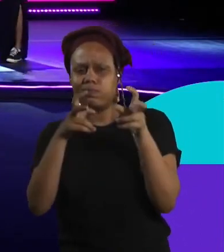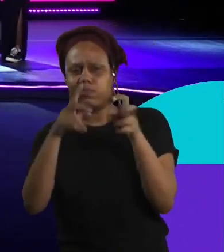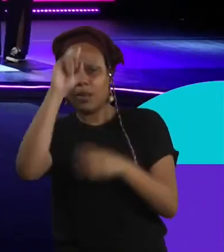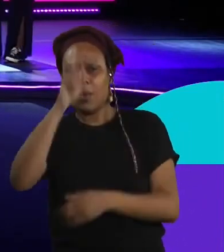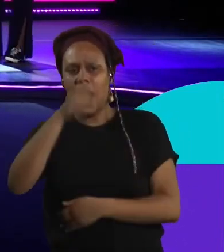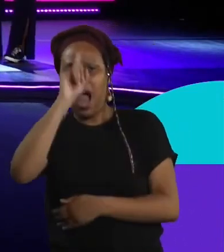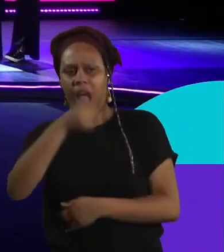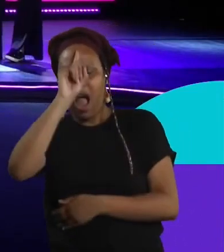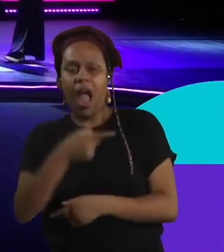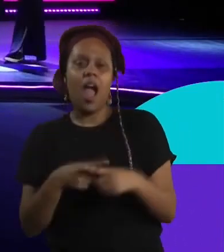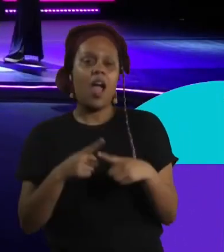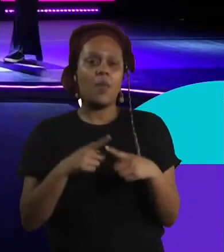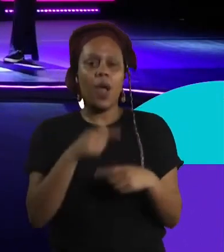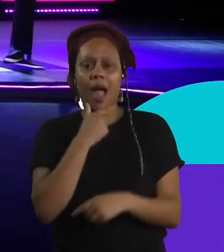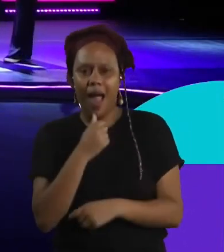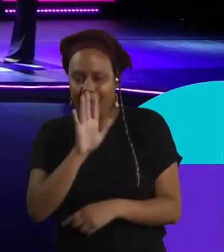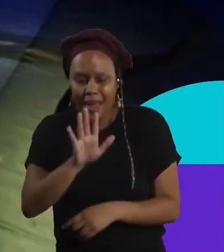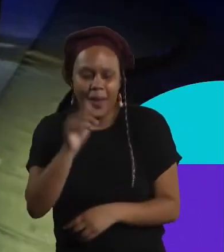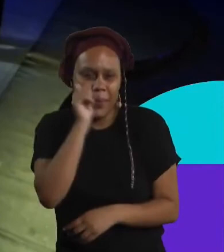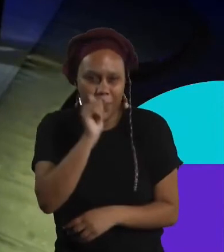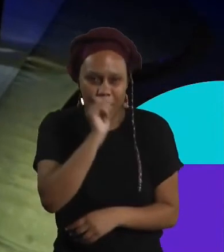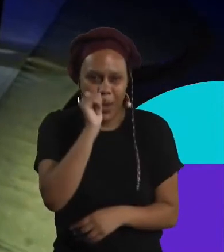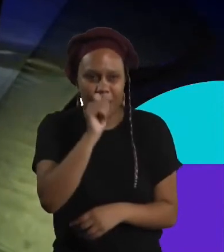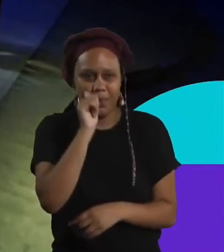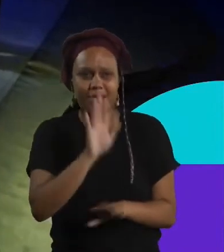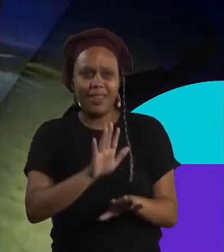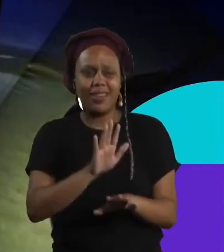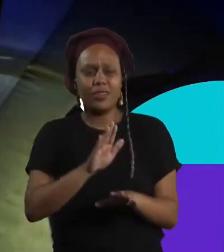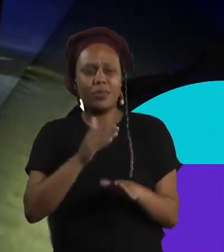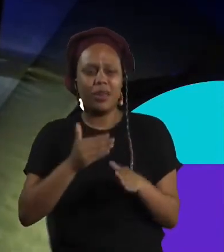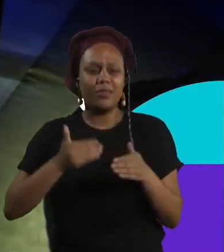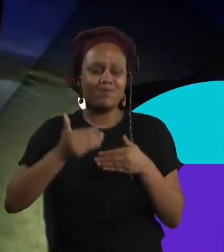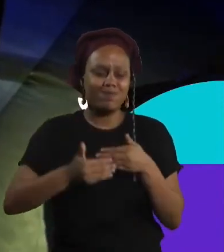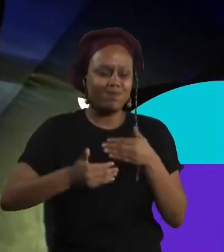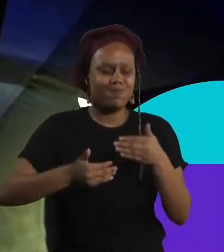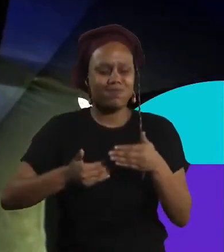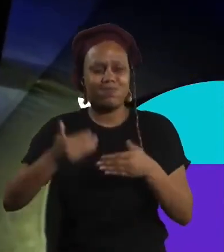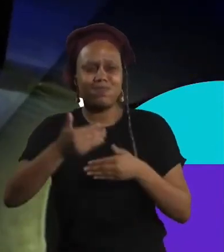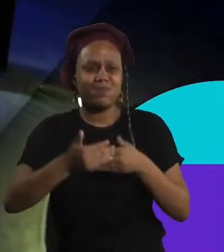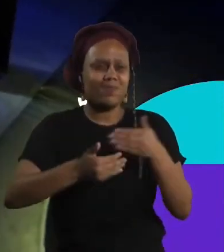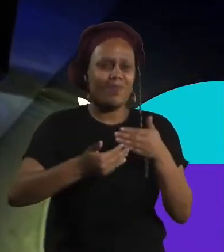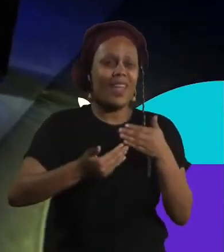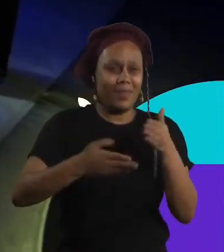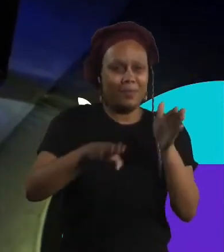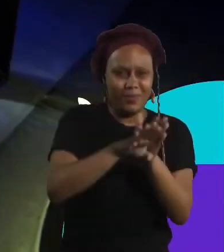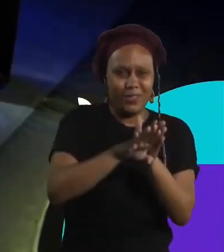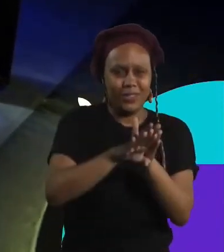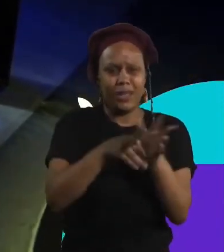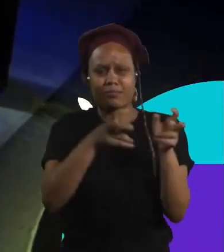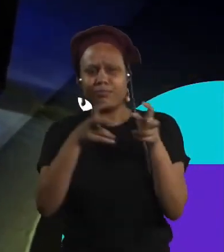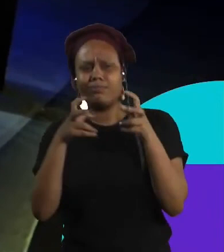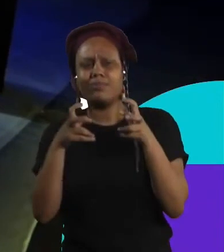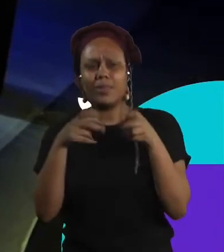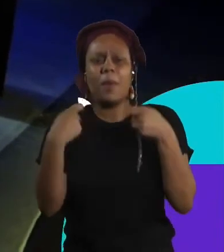tá sozinha, sabe? Ela, dependendo do grau, ela passa por diversos machismos num grupo. Então, assim, verificar os próprios